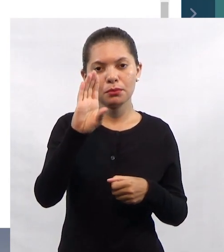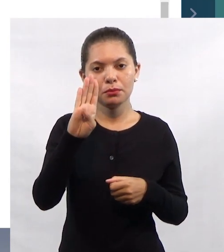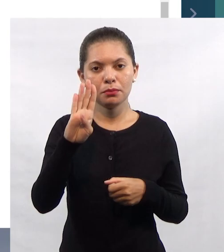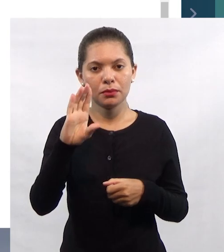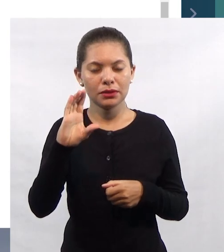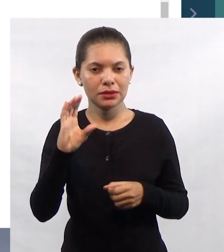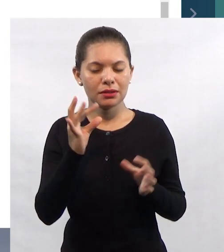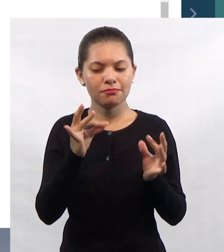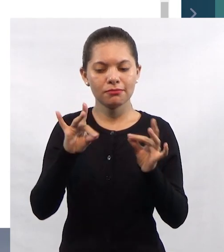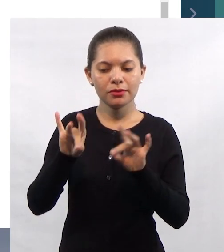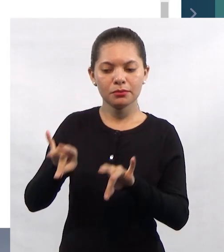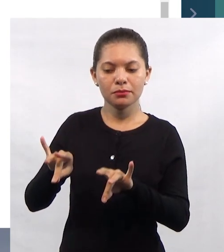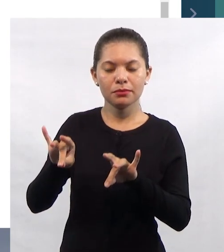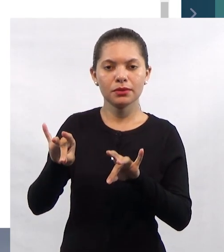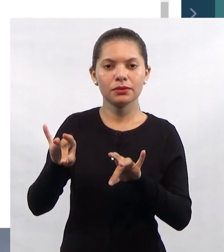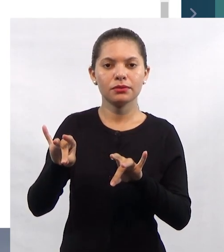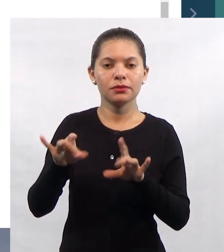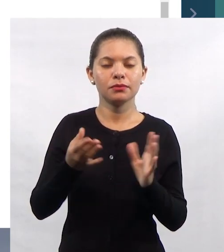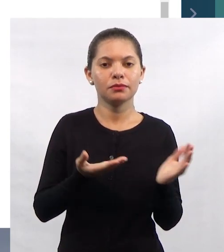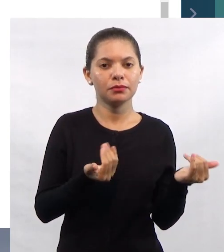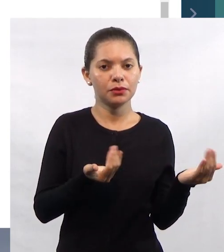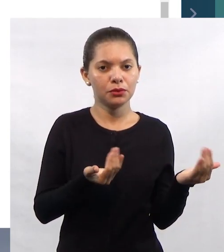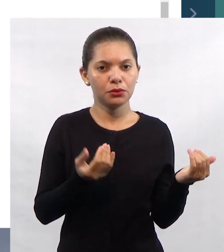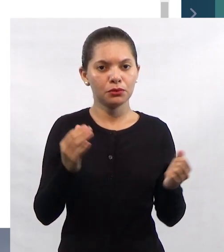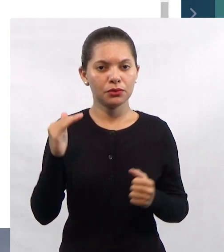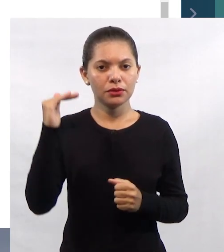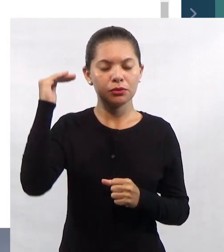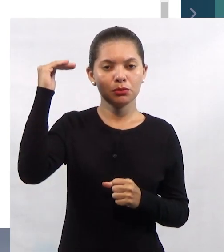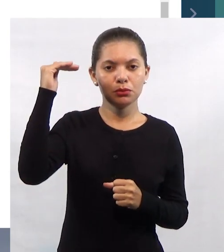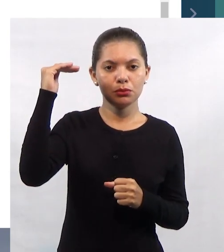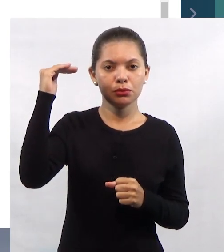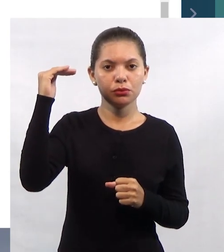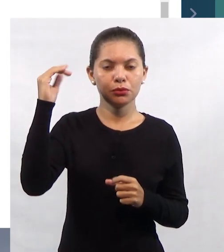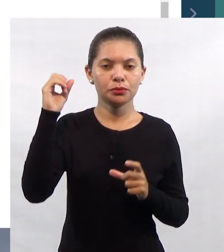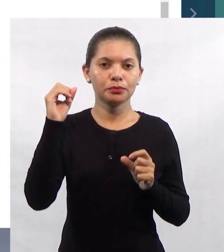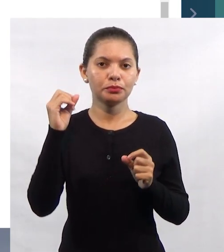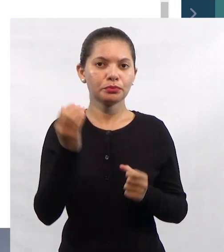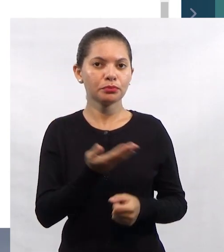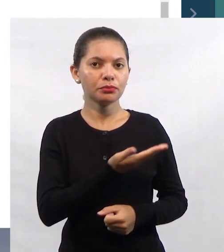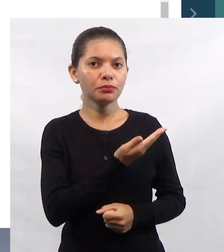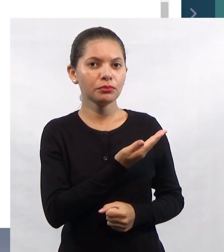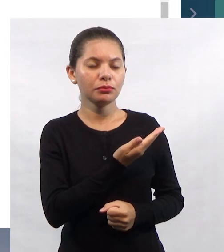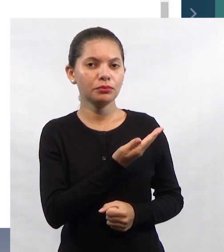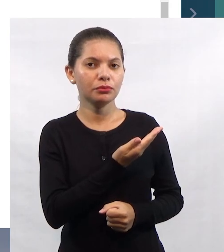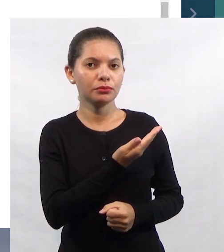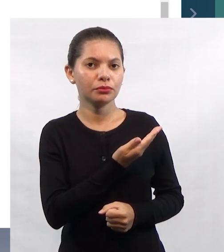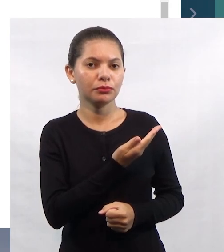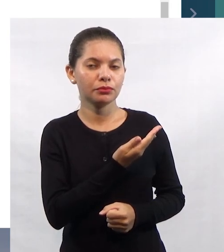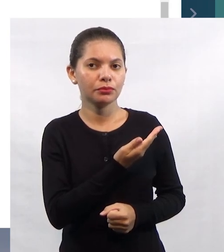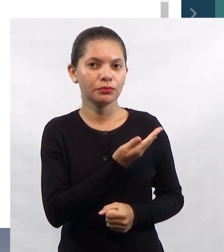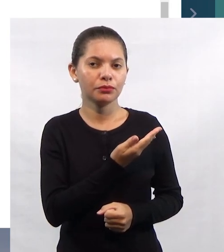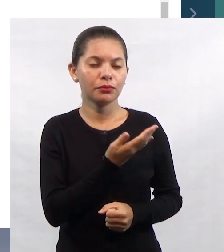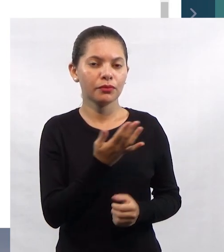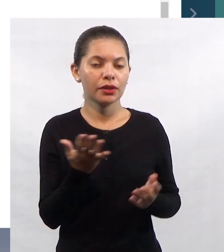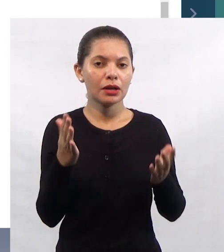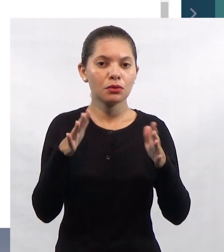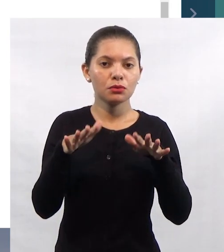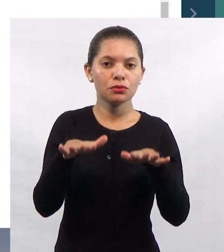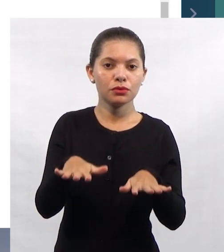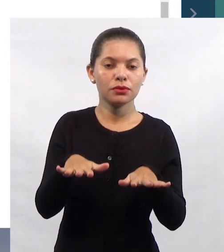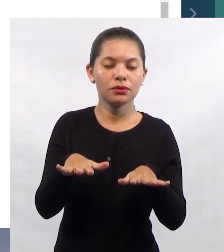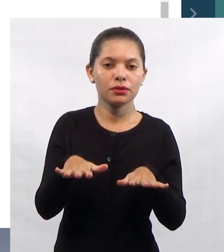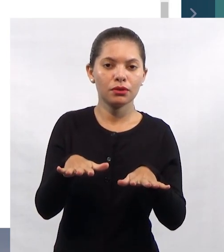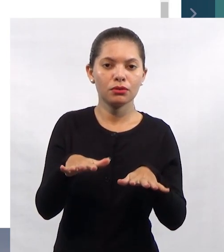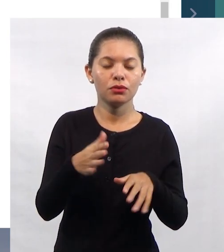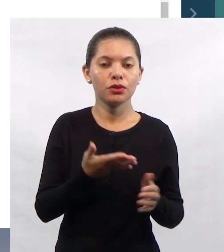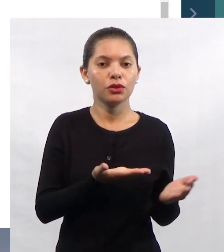e, consequentemente, da evasão de jovens e adultos. Um desses programas, o Brasil Alfabetizado, o Programa Nacional de